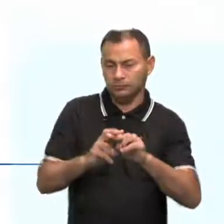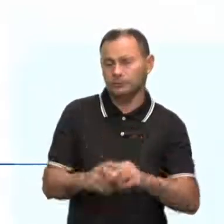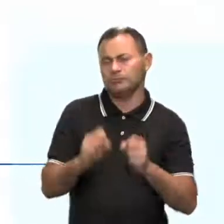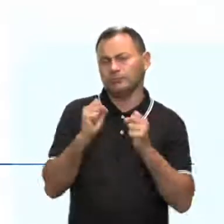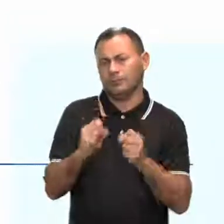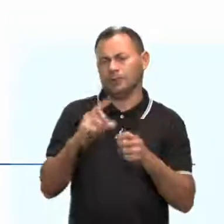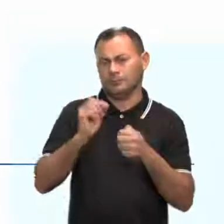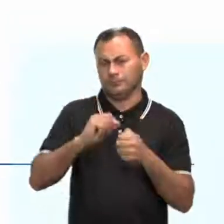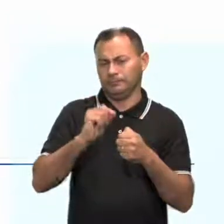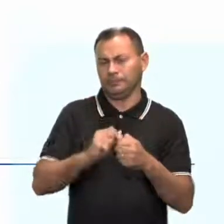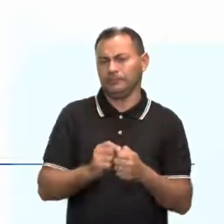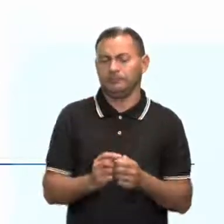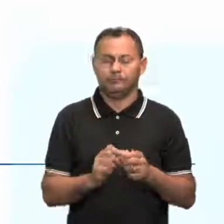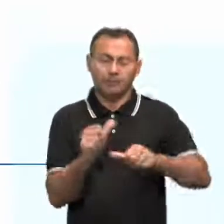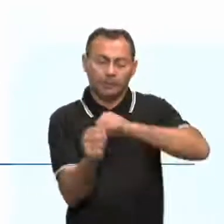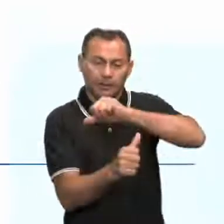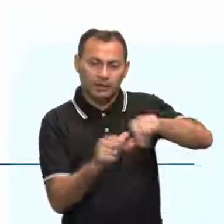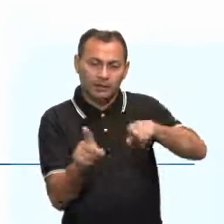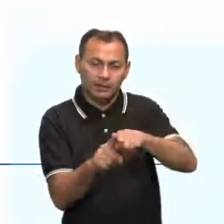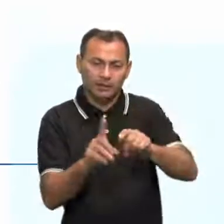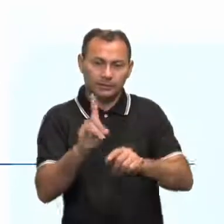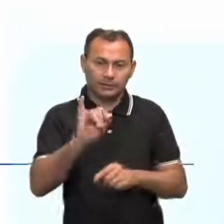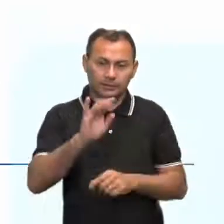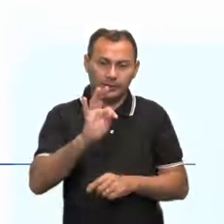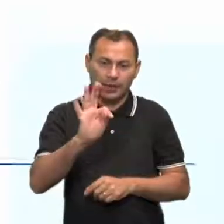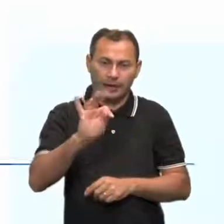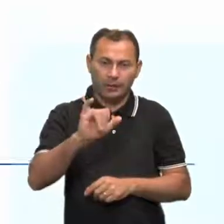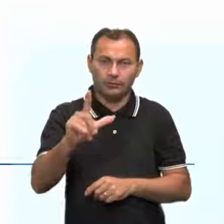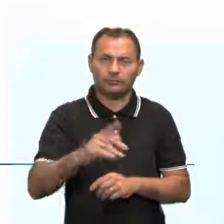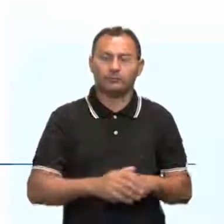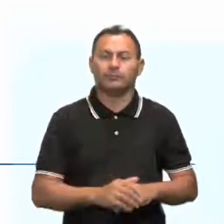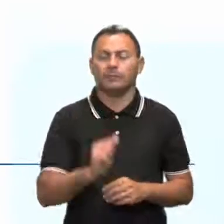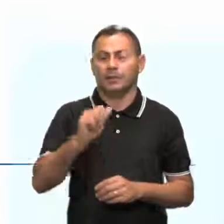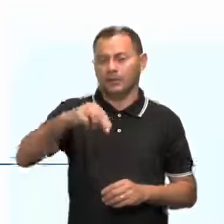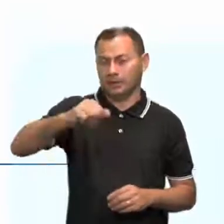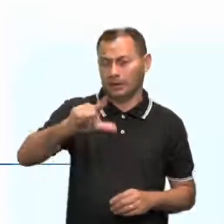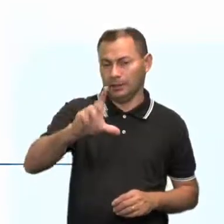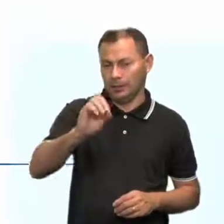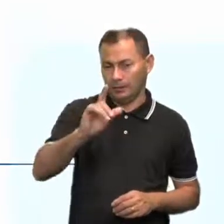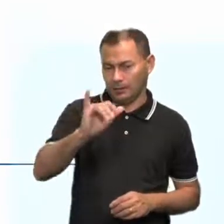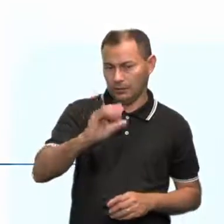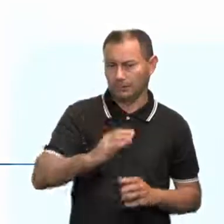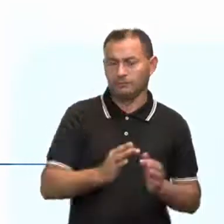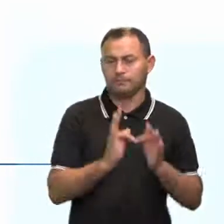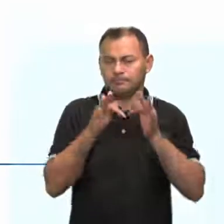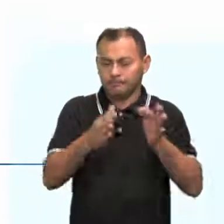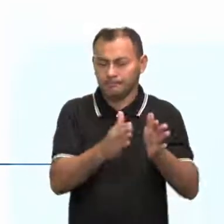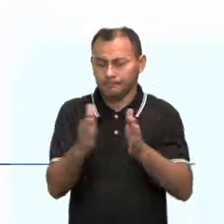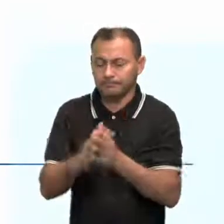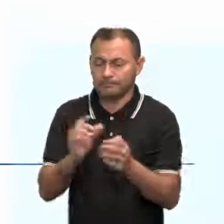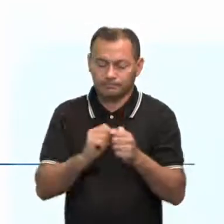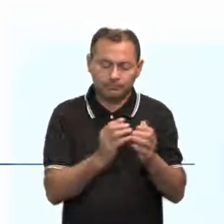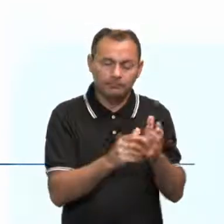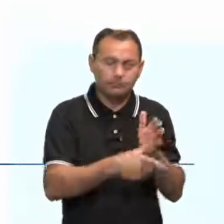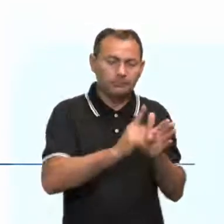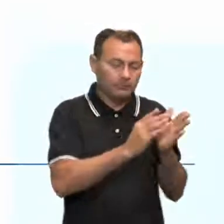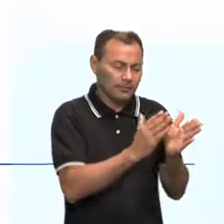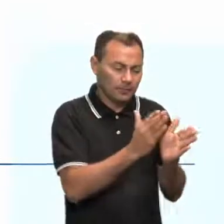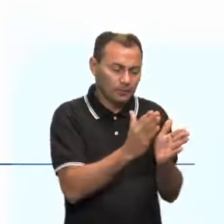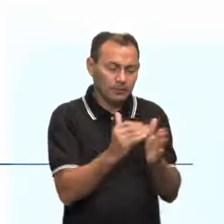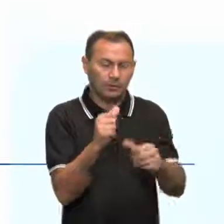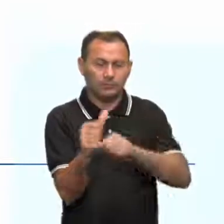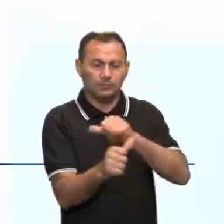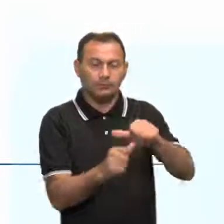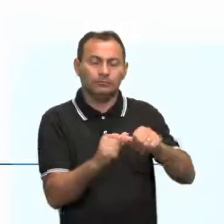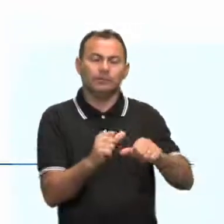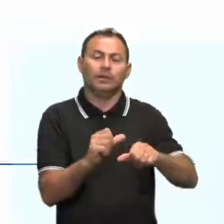você precise fazer uma conversão também digital analógica, lá no final do processo. Você fez todo o processo, você converteu para o